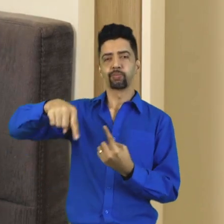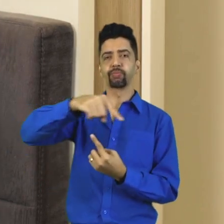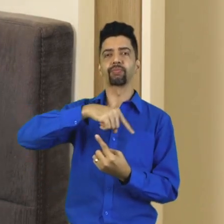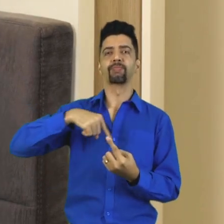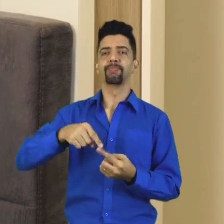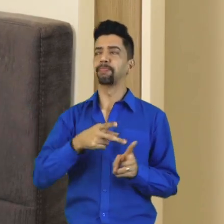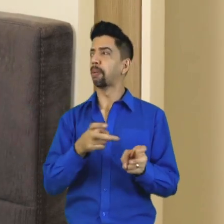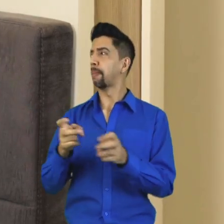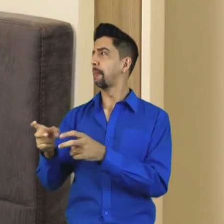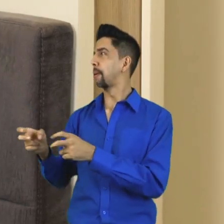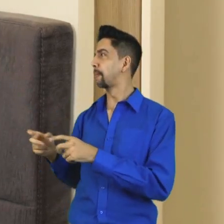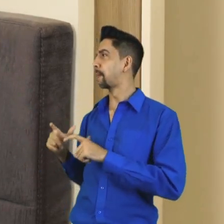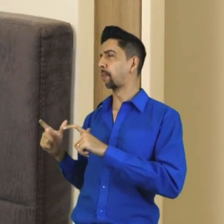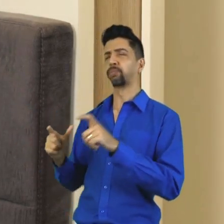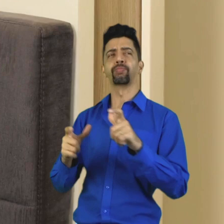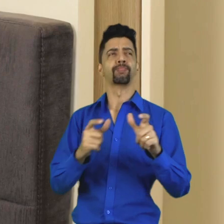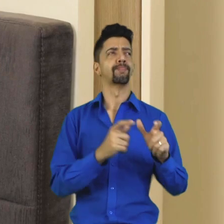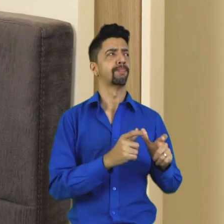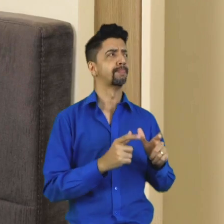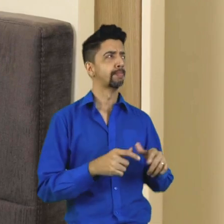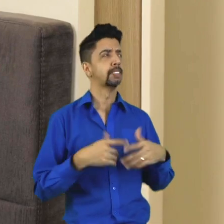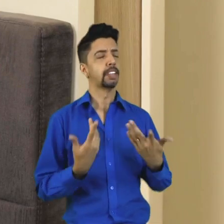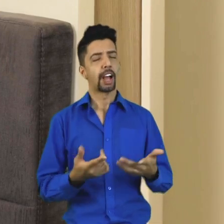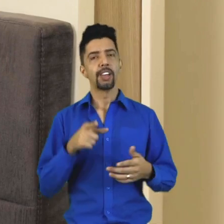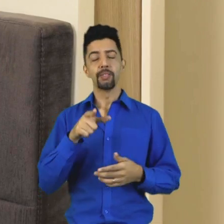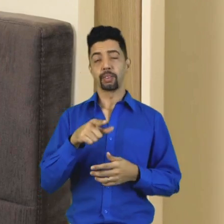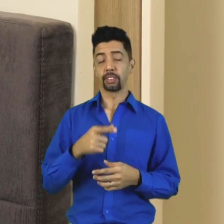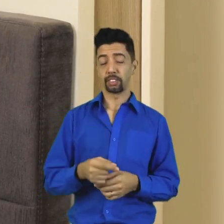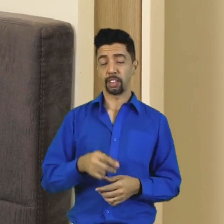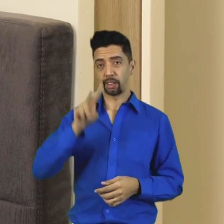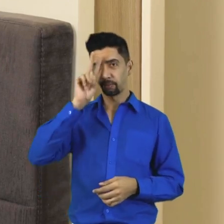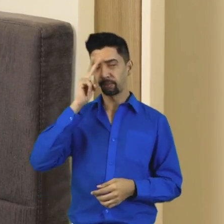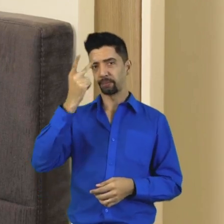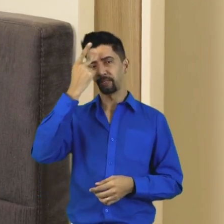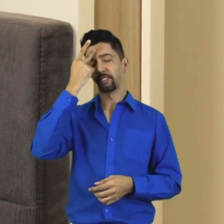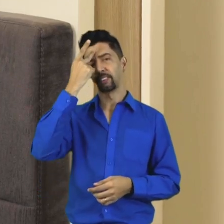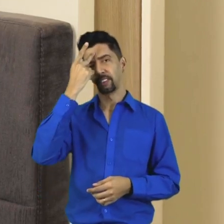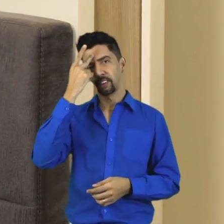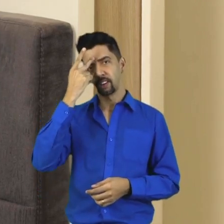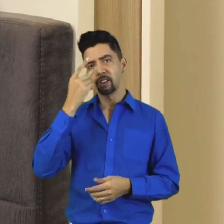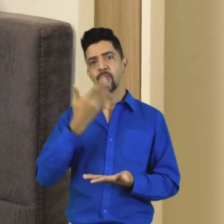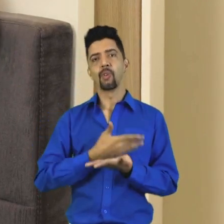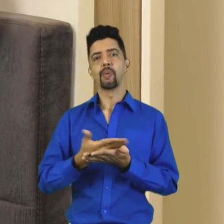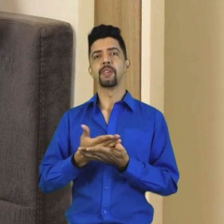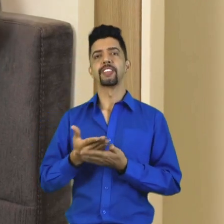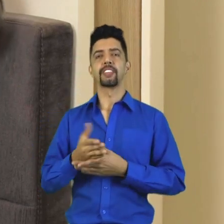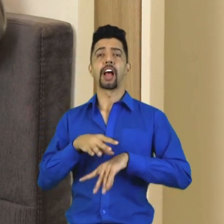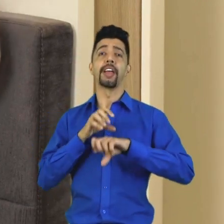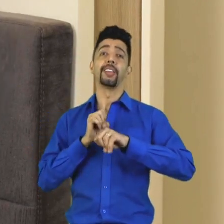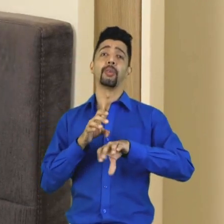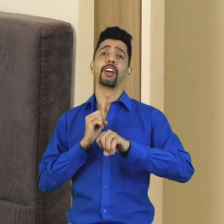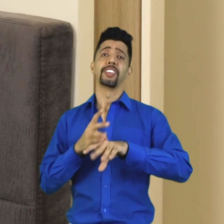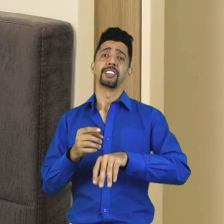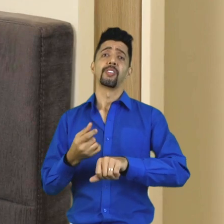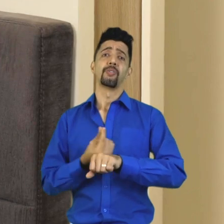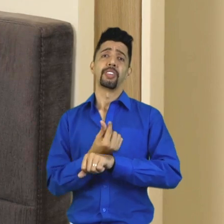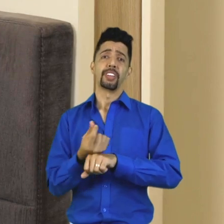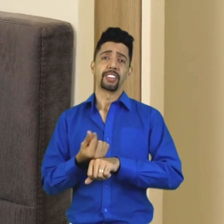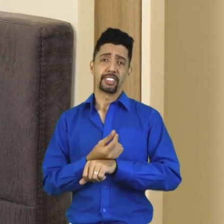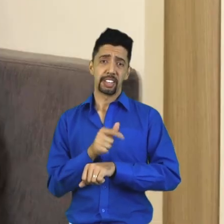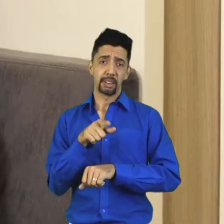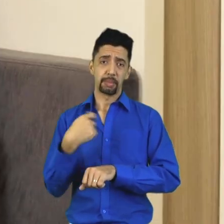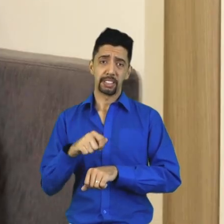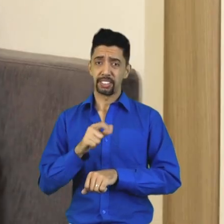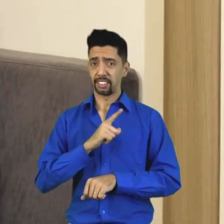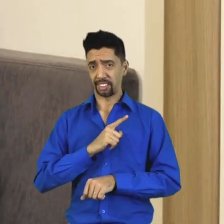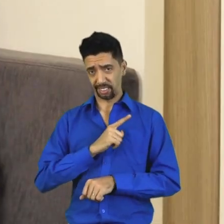tudo isso vai fazer você se educar financeiramente. Não estou falando nem de sonhos, propósitos, né?